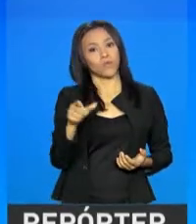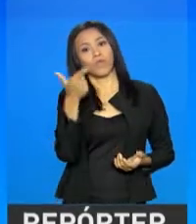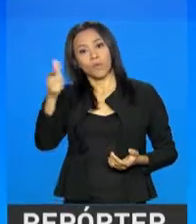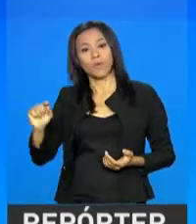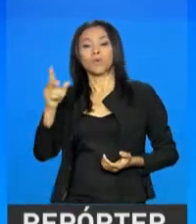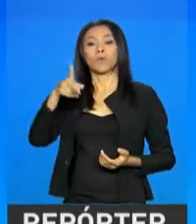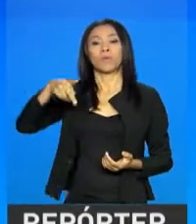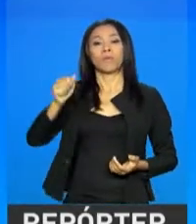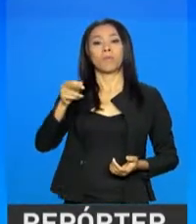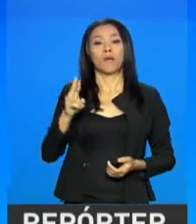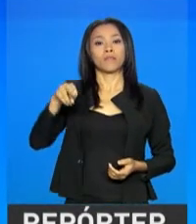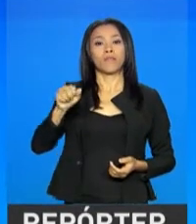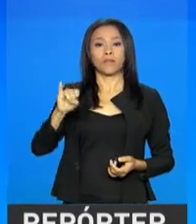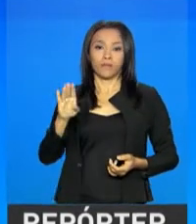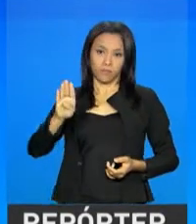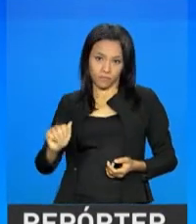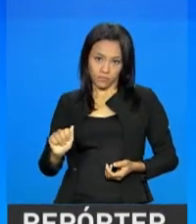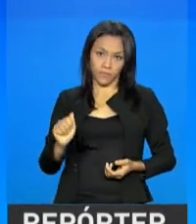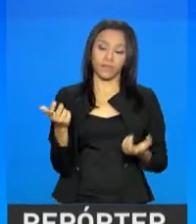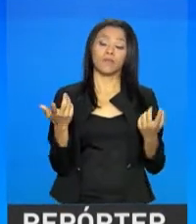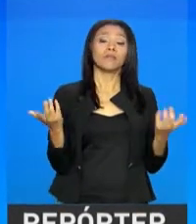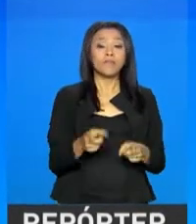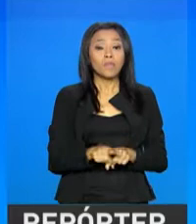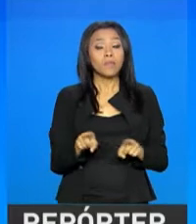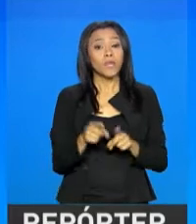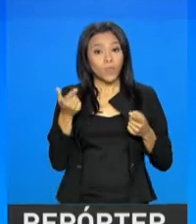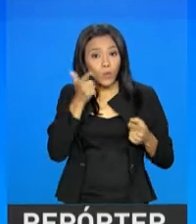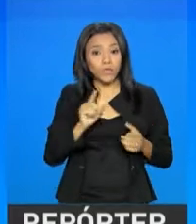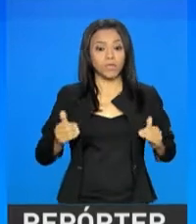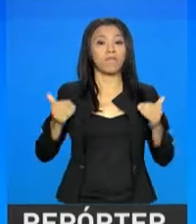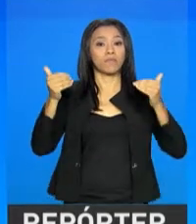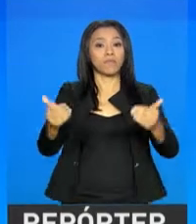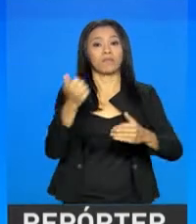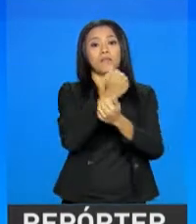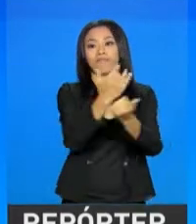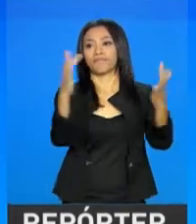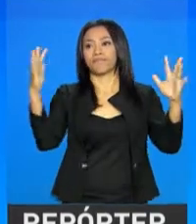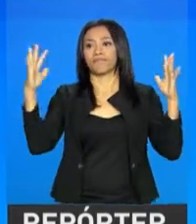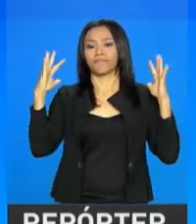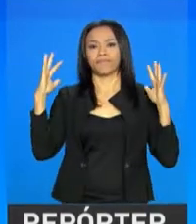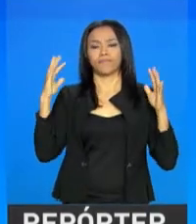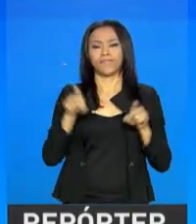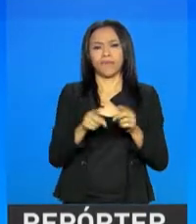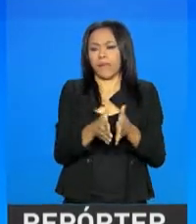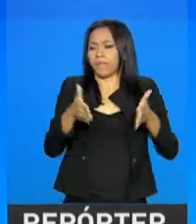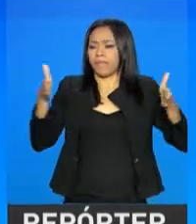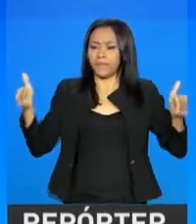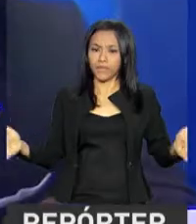avançamos também na proteção de nossas florestas ampliamos áreas de conservação florestal